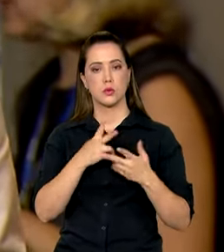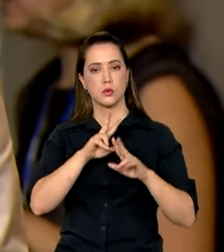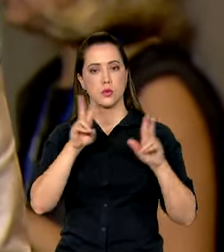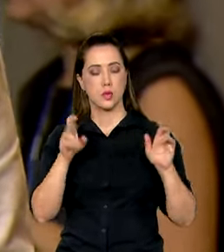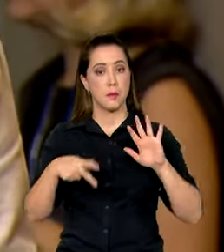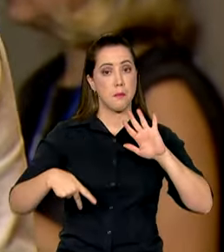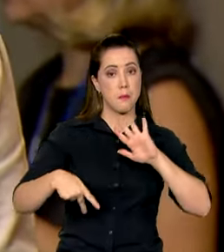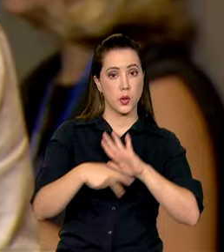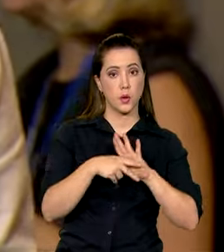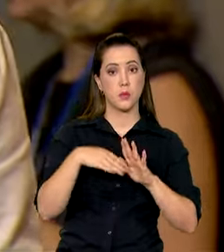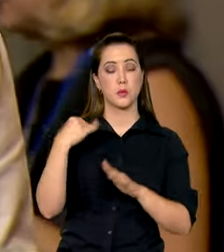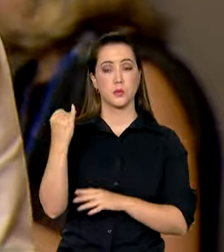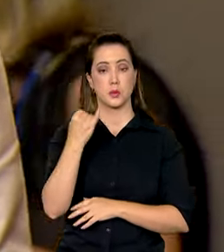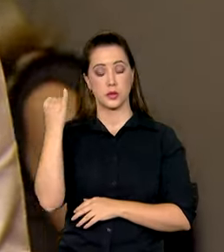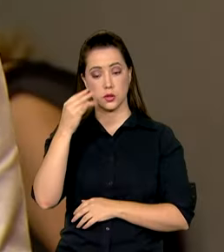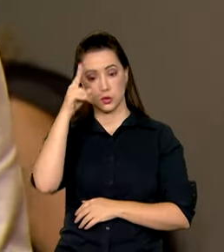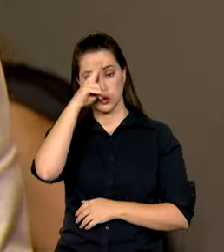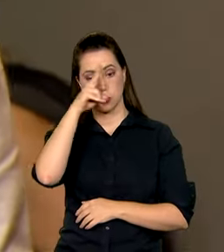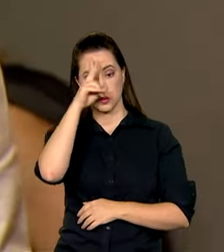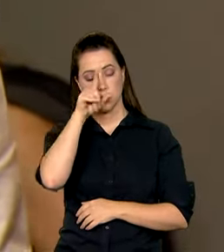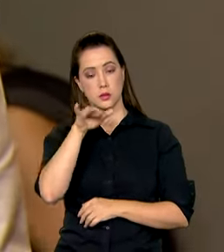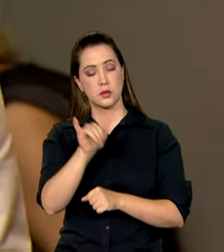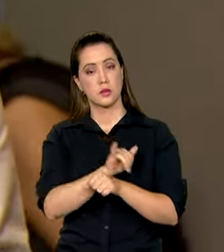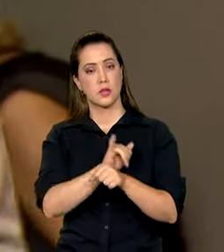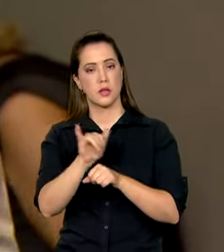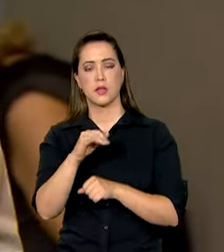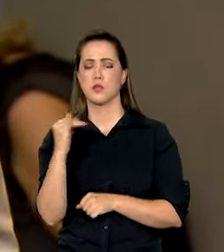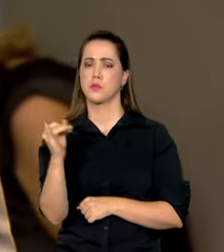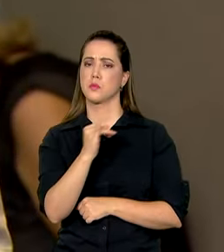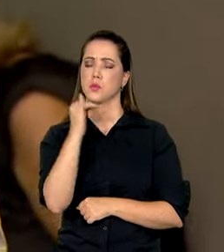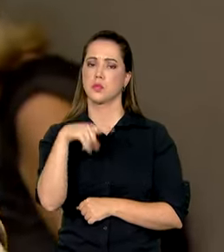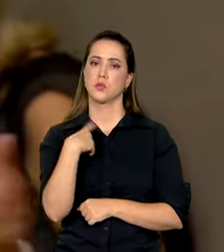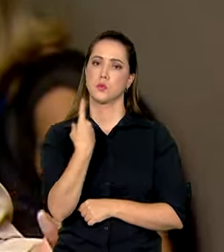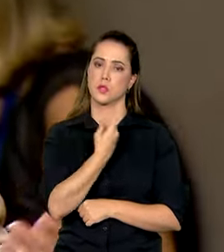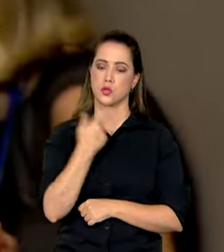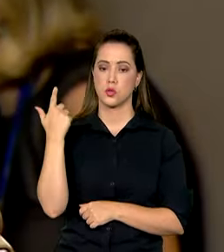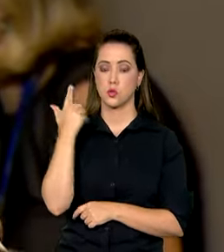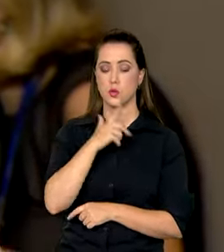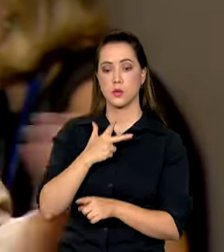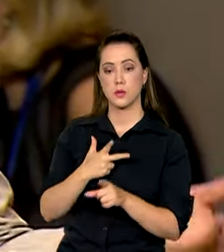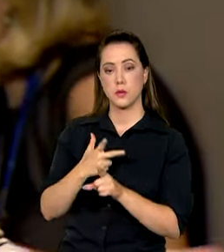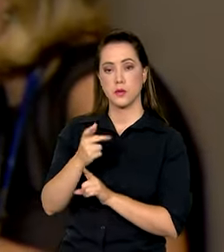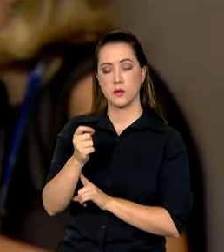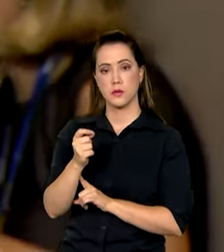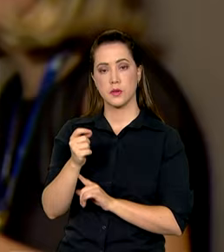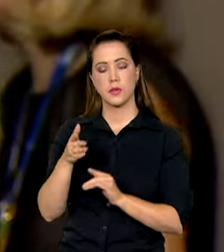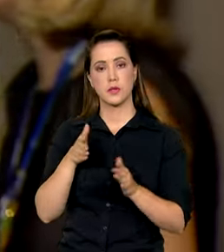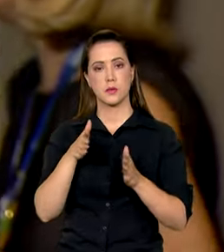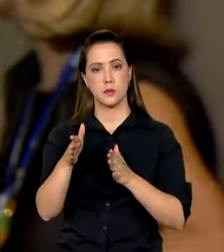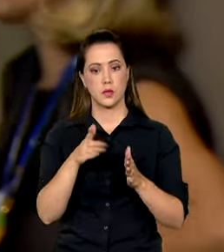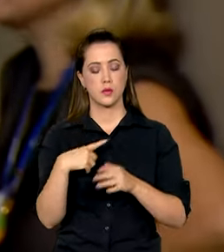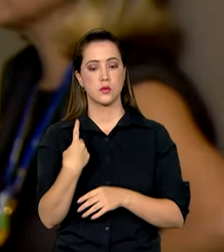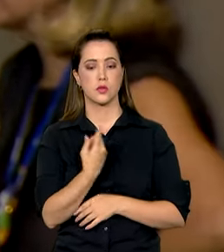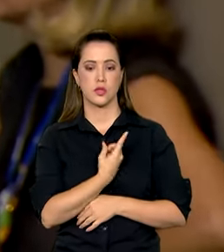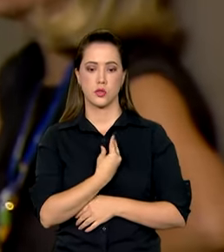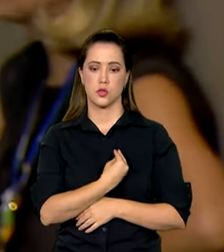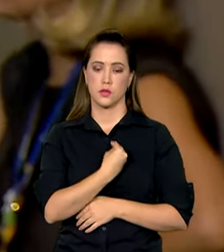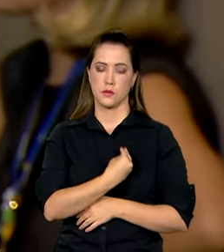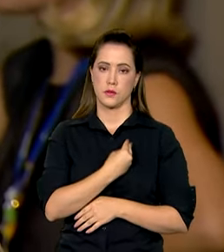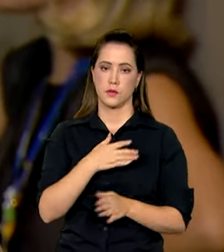eles são, e isso é uma das estratégias fundamentais para a gente superar esse estado de coisas que nós vivenciamos,